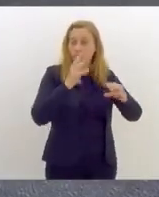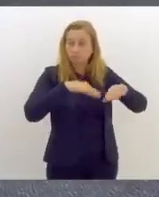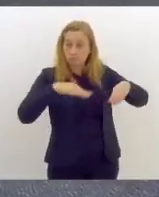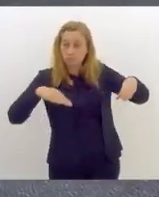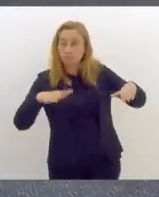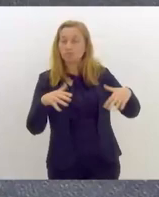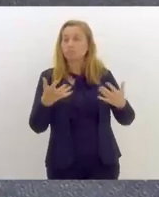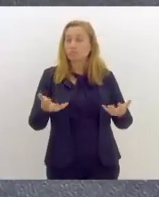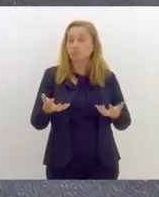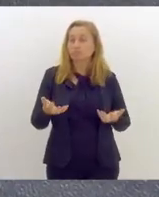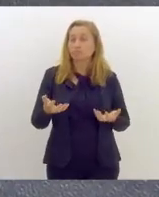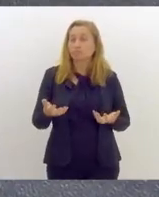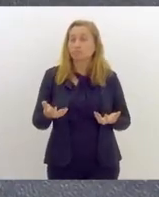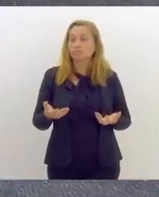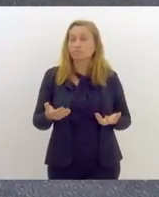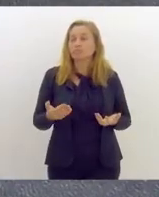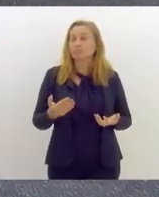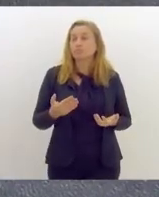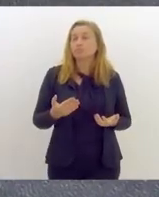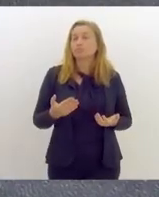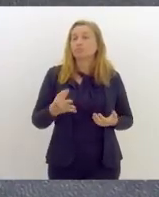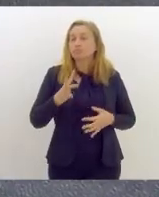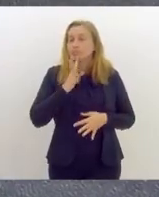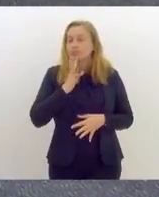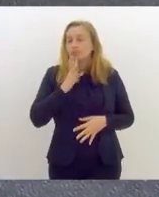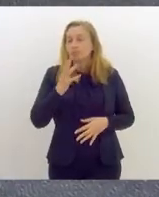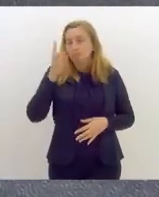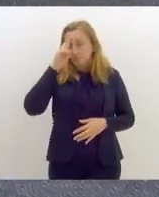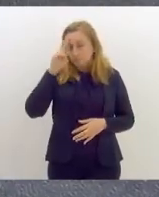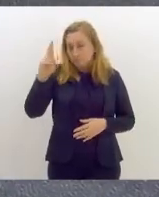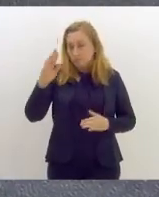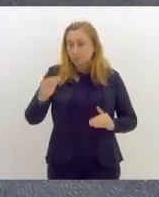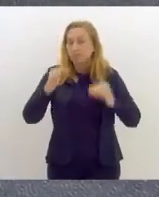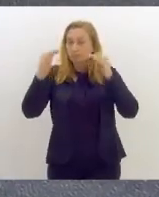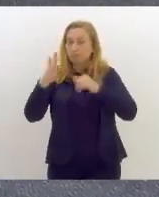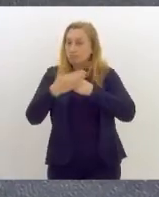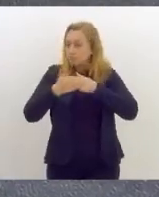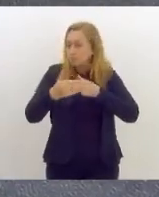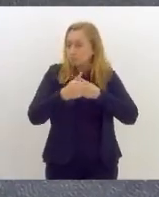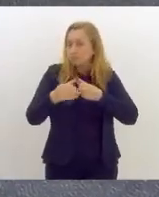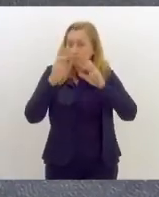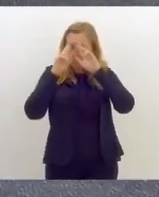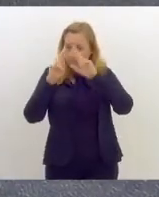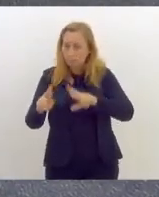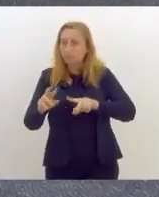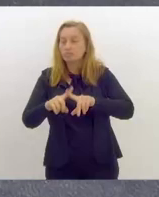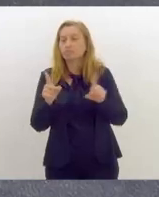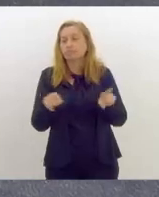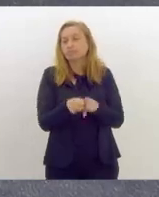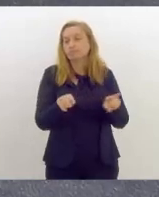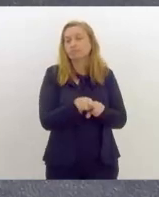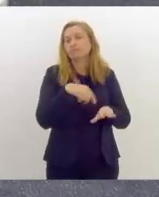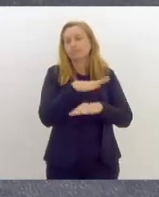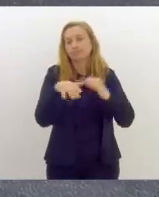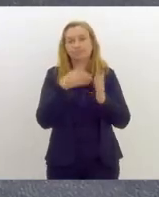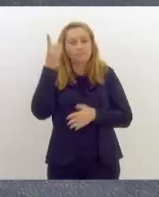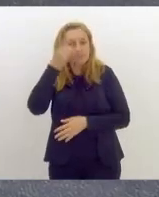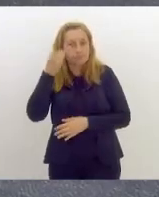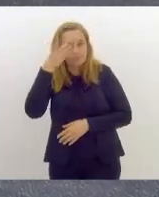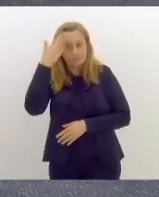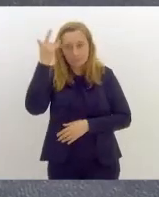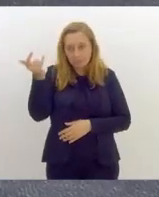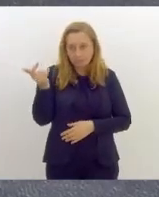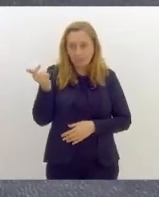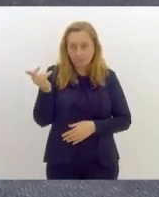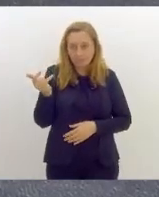queria colocar é para conhecimento não só vossa excelência pelo carinho e respeito pelos você mas também a todos os deputados que amanhã vai ser feita